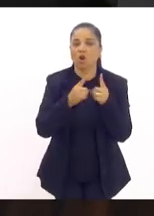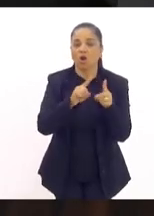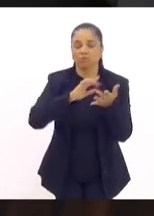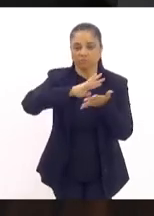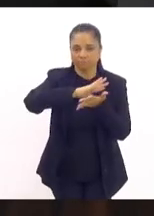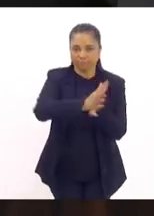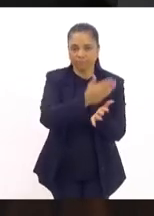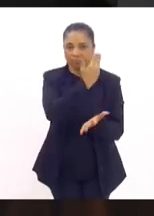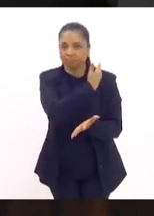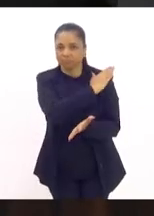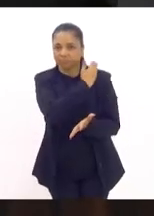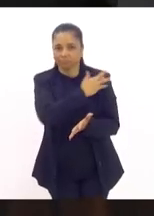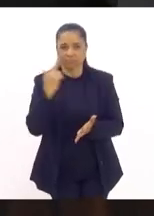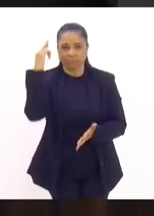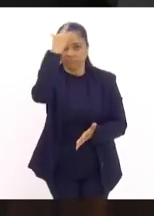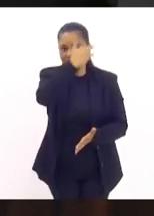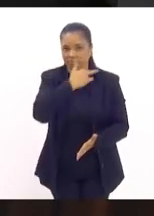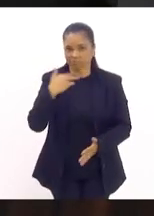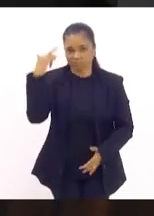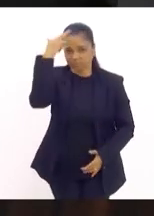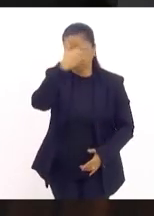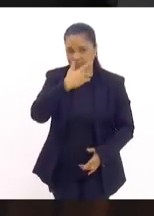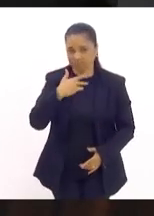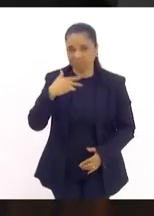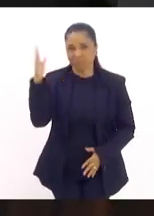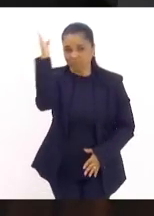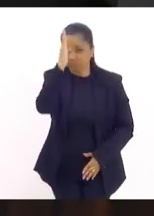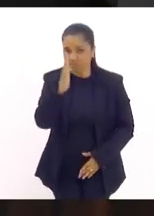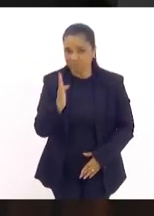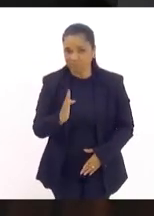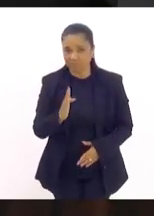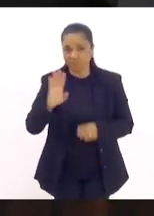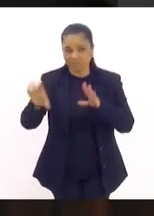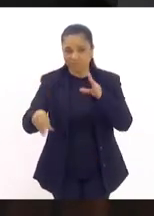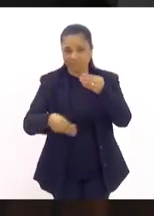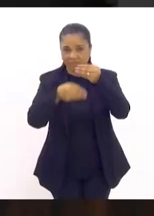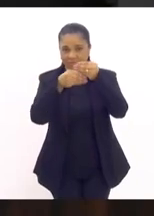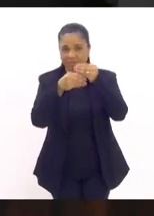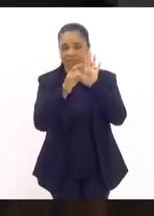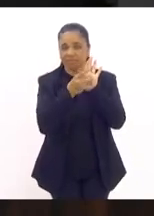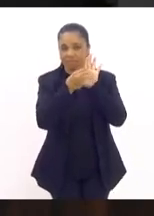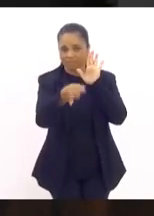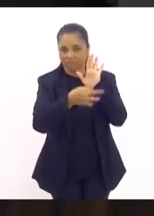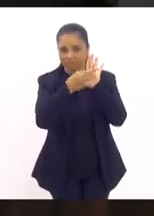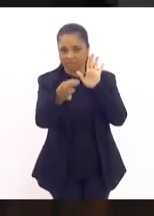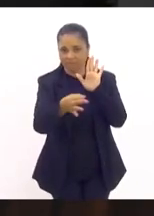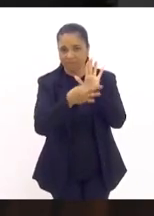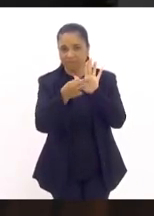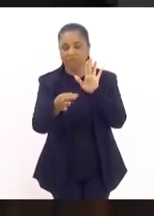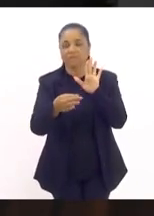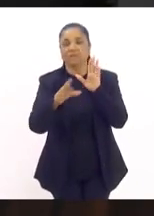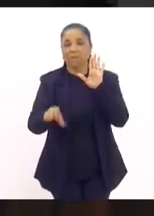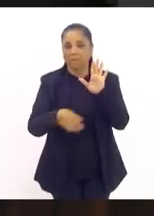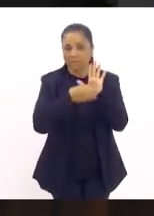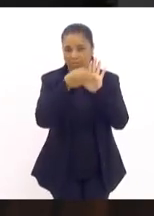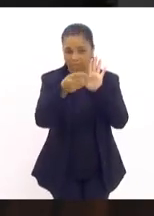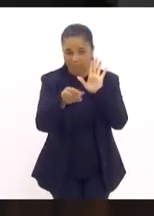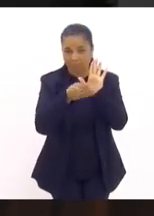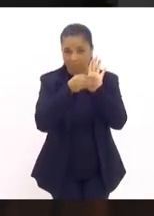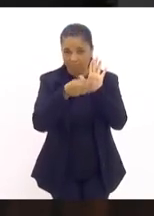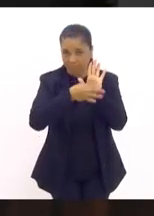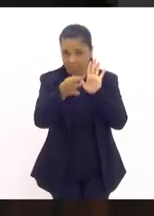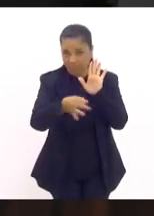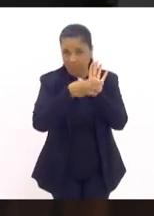raça, cor, etnia, religião e procedência nacional, a emenda de plenário. Para emitir parecer pela Comissão de Constituição e